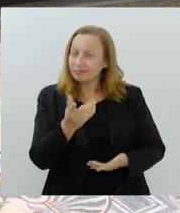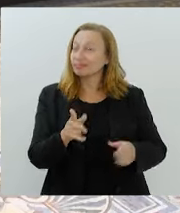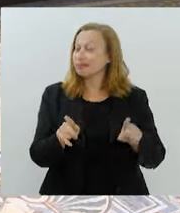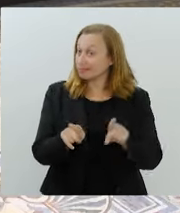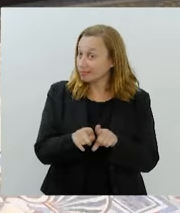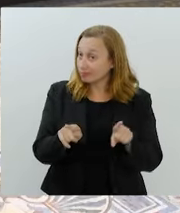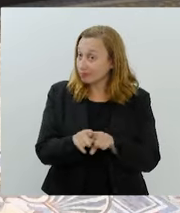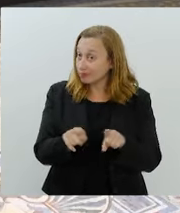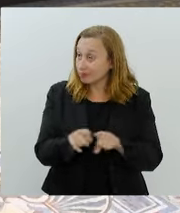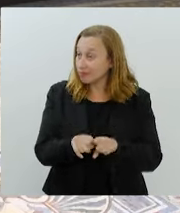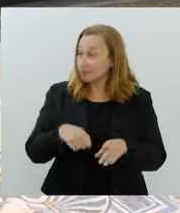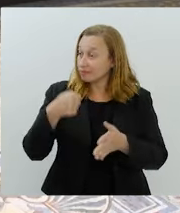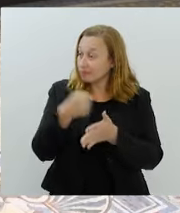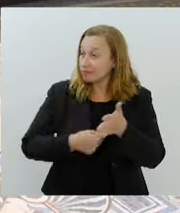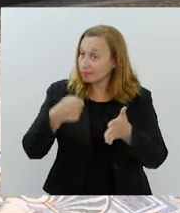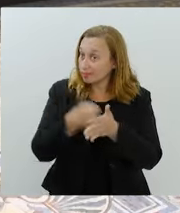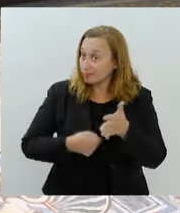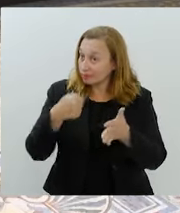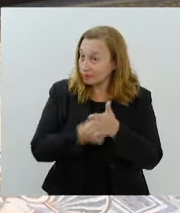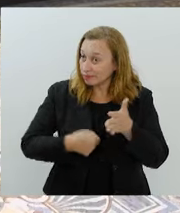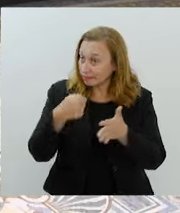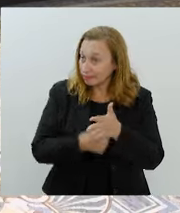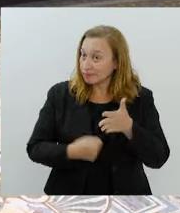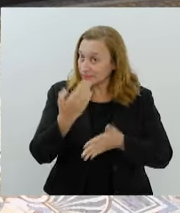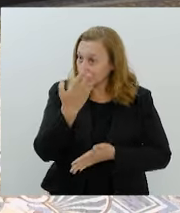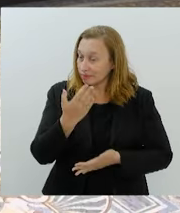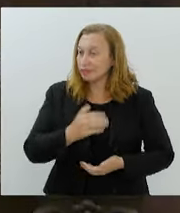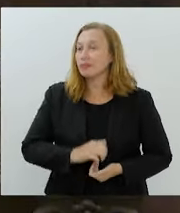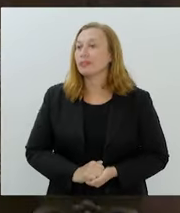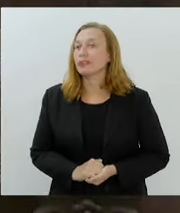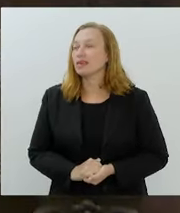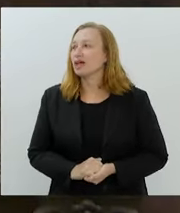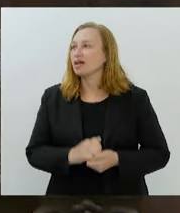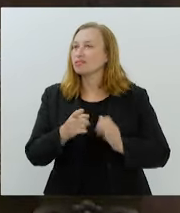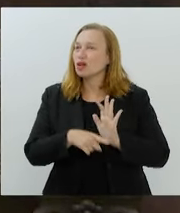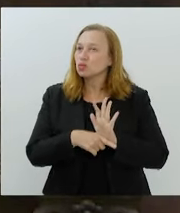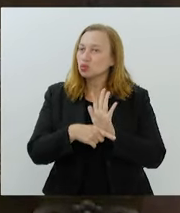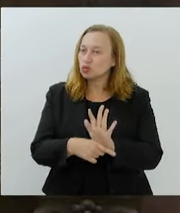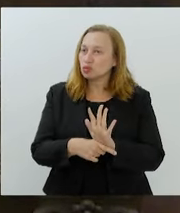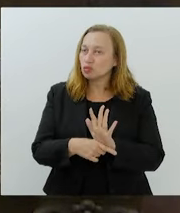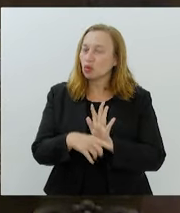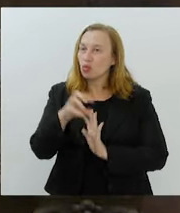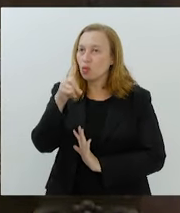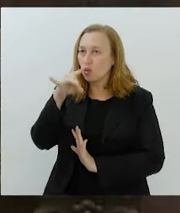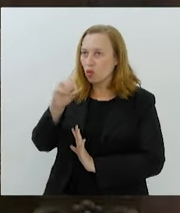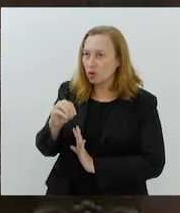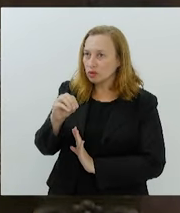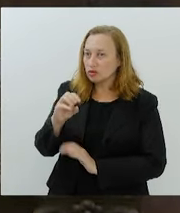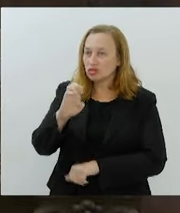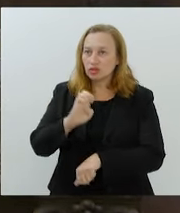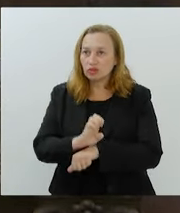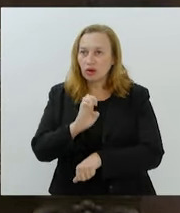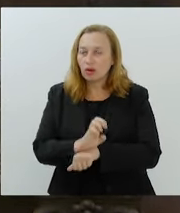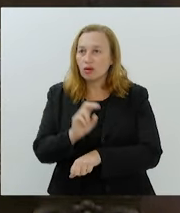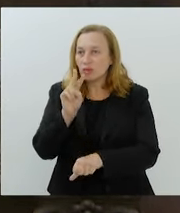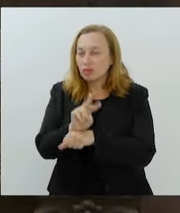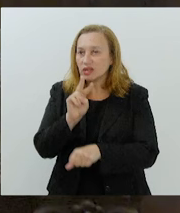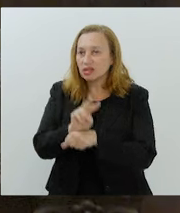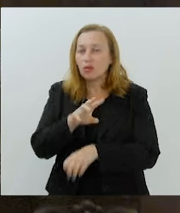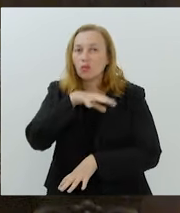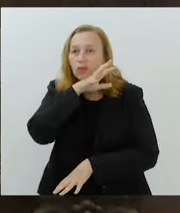uma batalhadora, uma lutadora. Nos ajudou a fazer o Código Estadual de Proteção Animal.